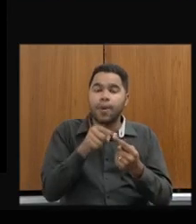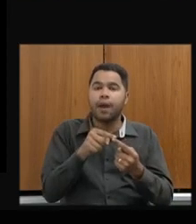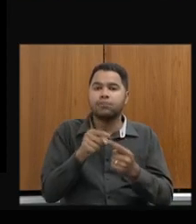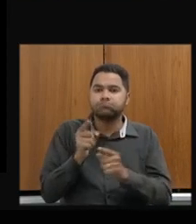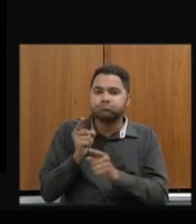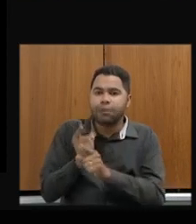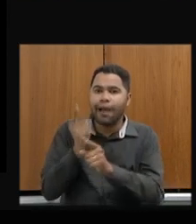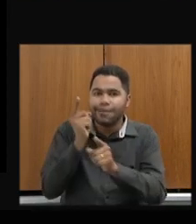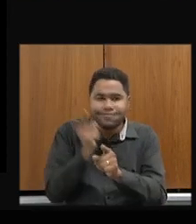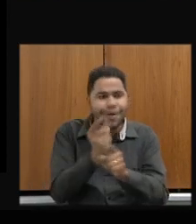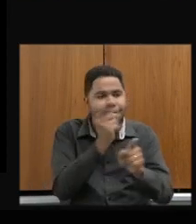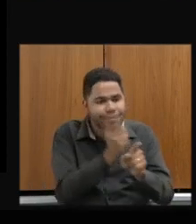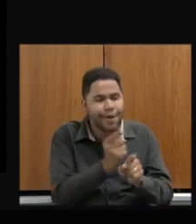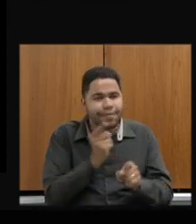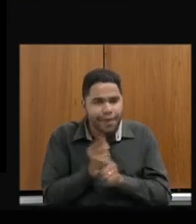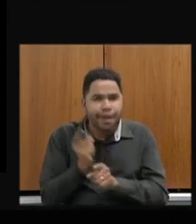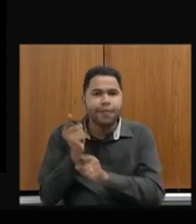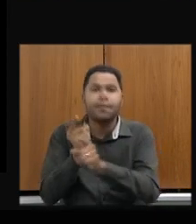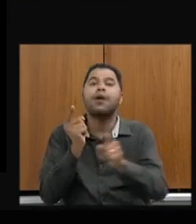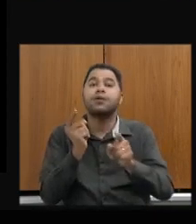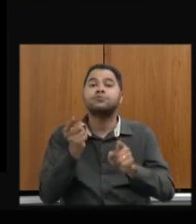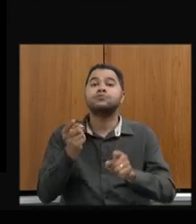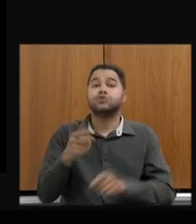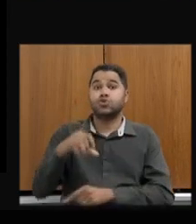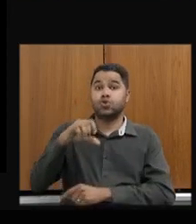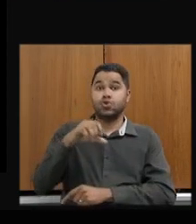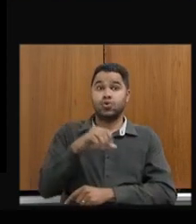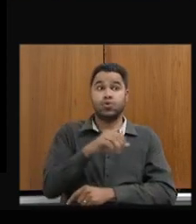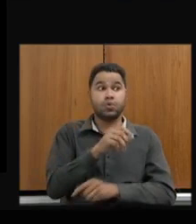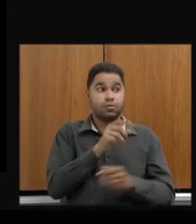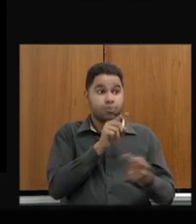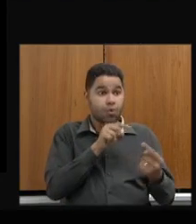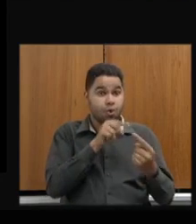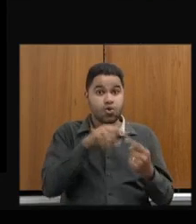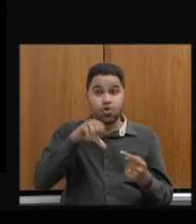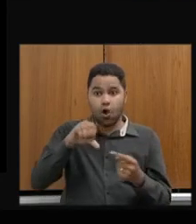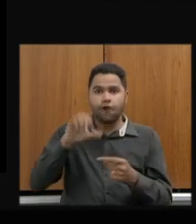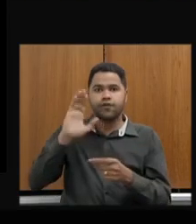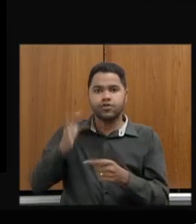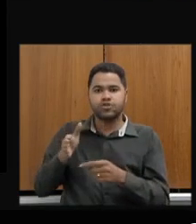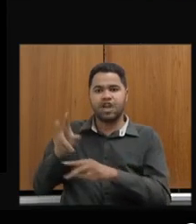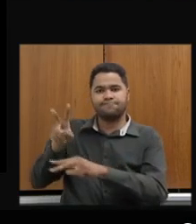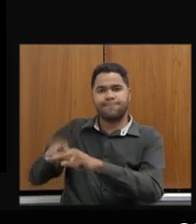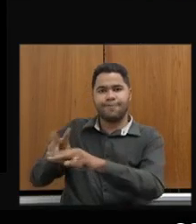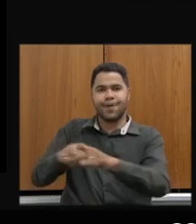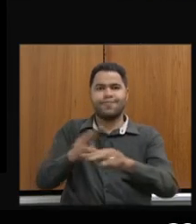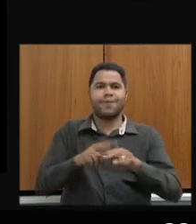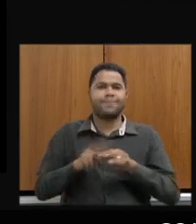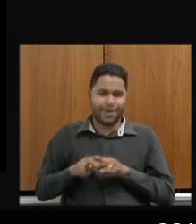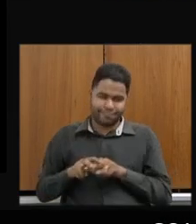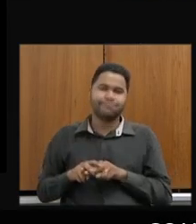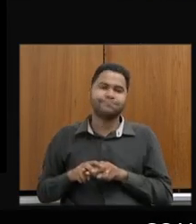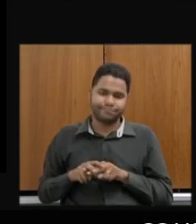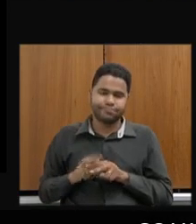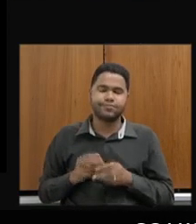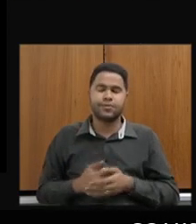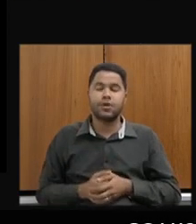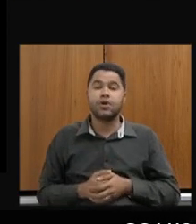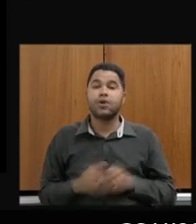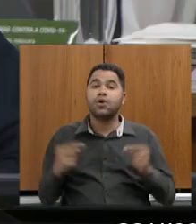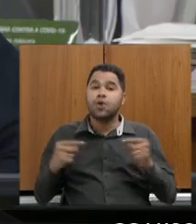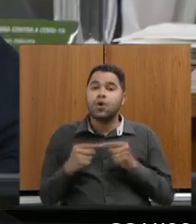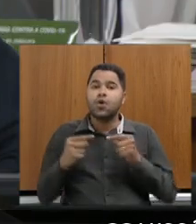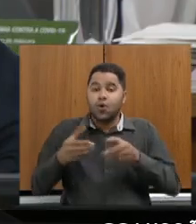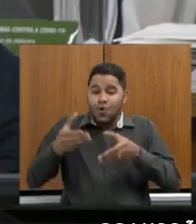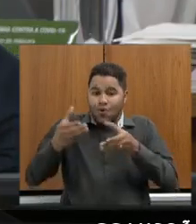tem sido encontrados então dos Alguns que estão sendo esperados novos já foram com a chave já voltaram ao sistema prisional é com